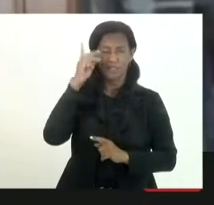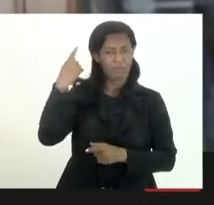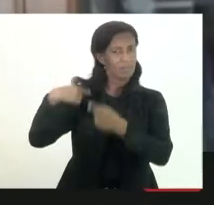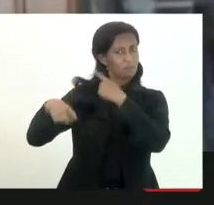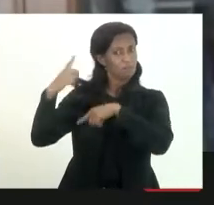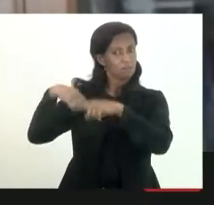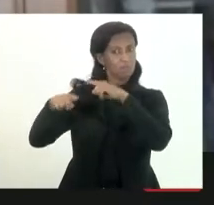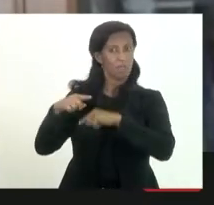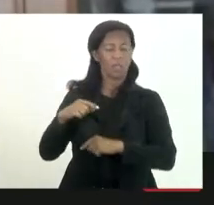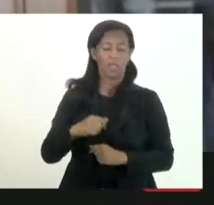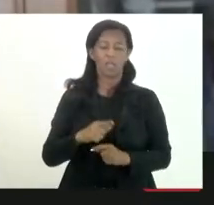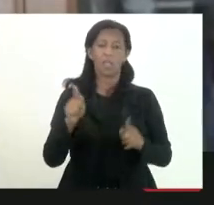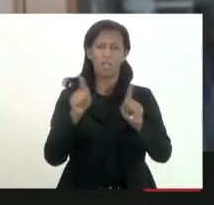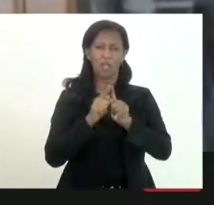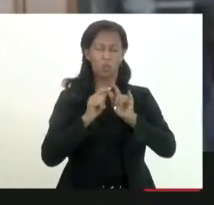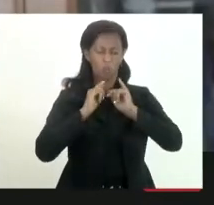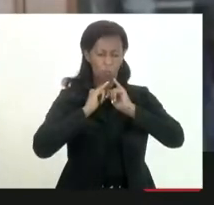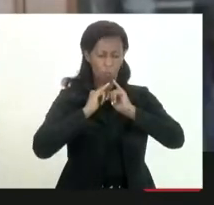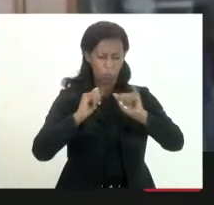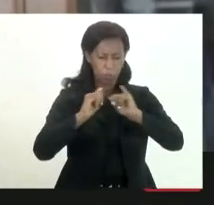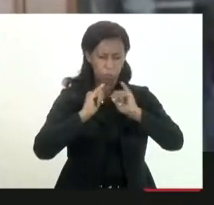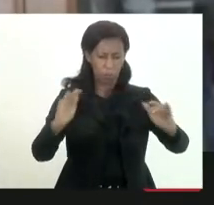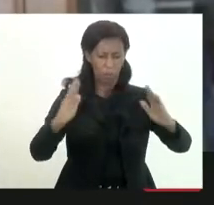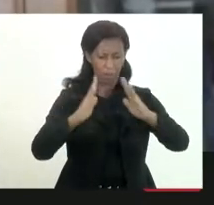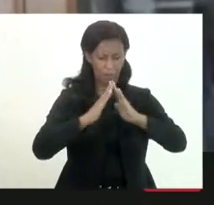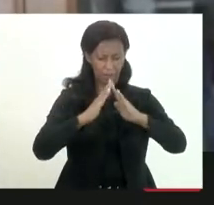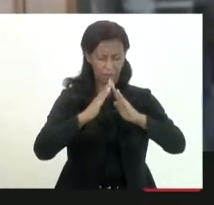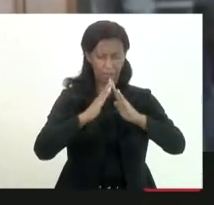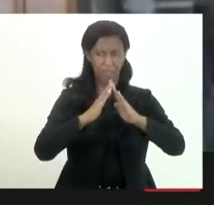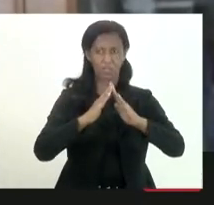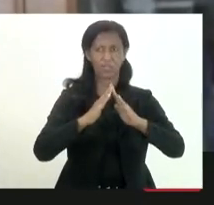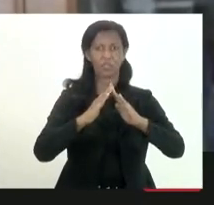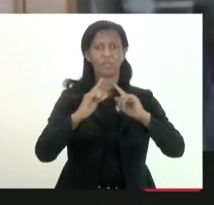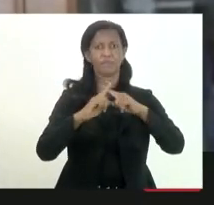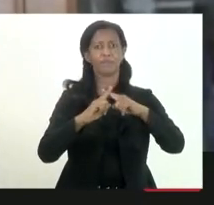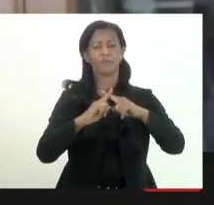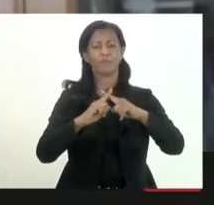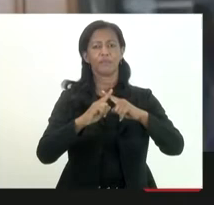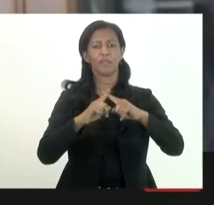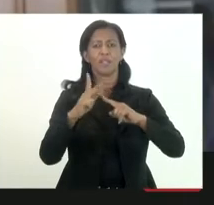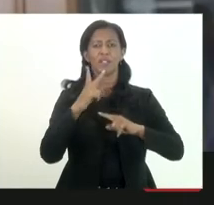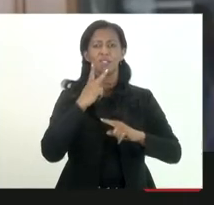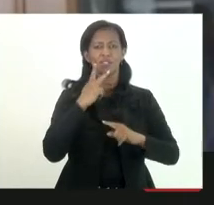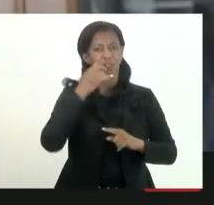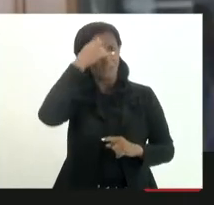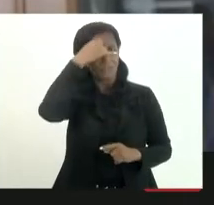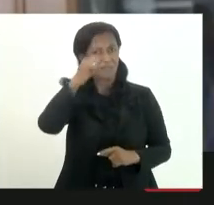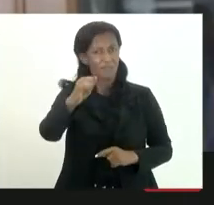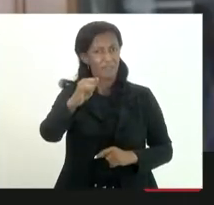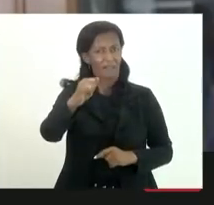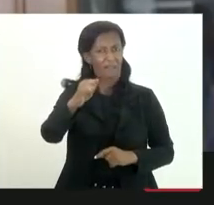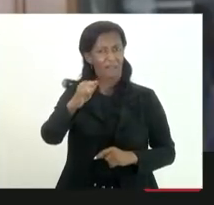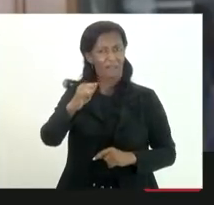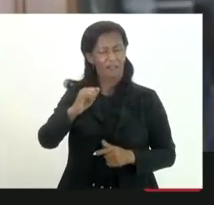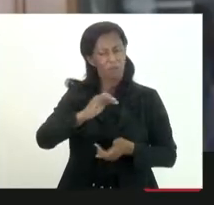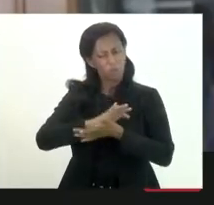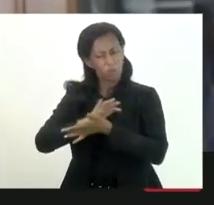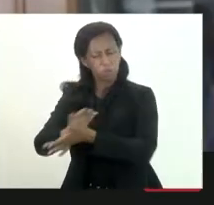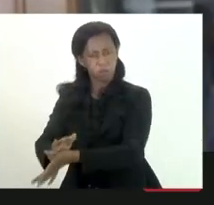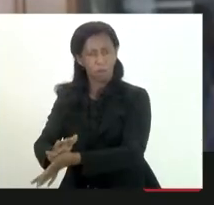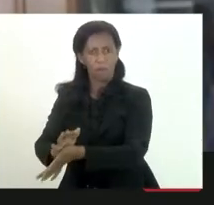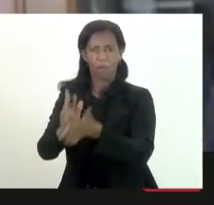para a igreja a respeito de nós não termos esses tipos de práticas e respeitar